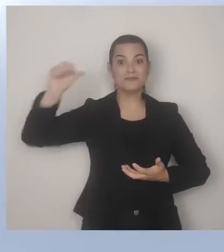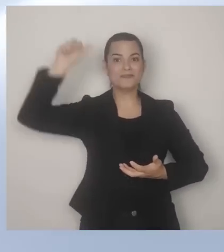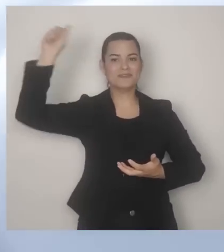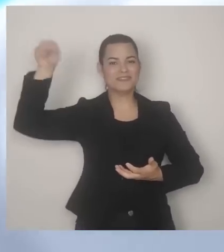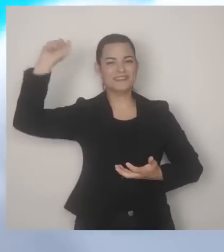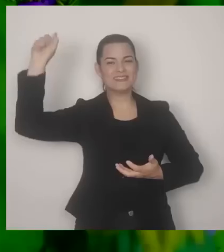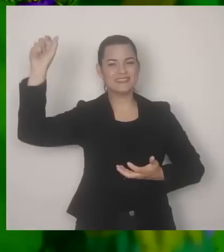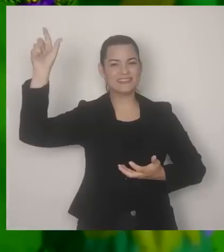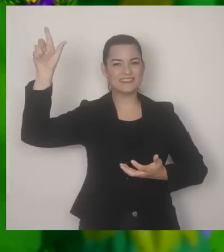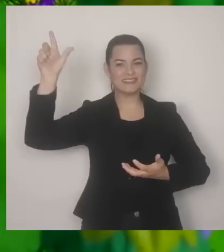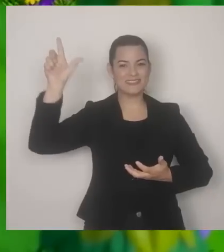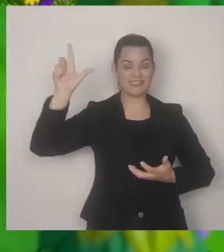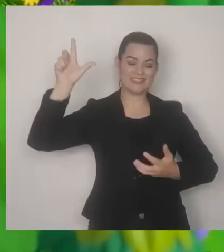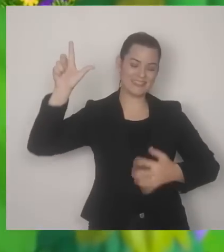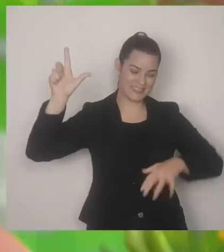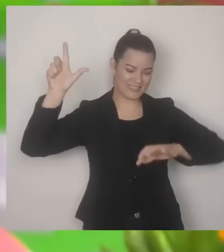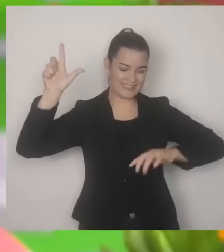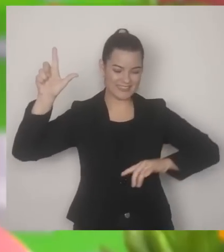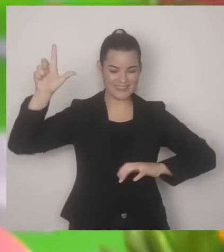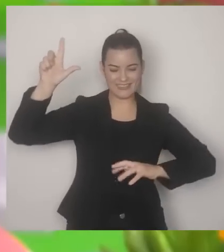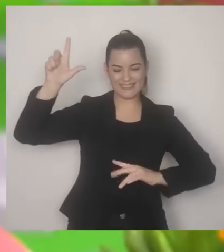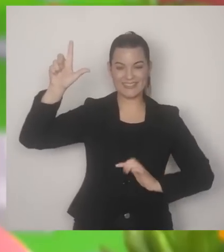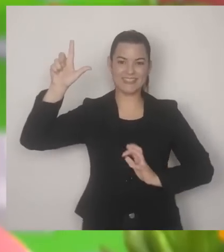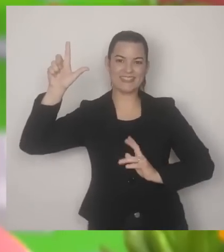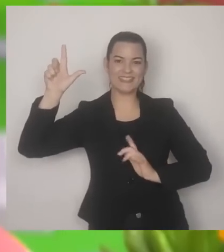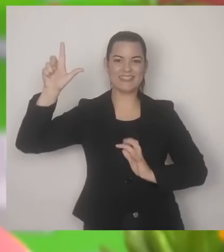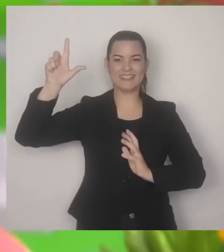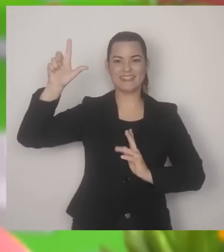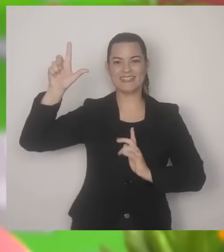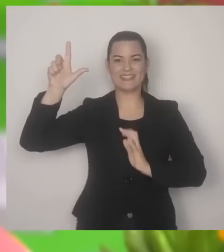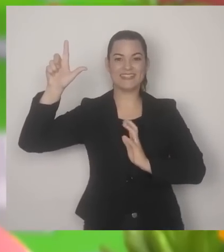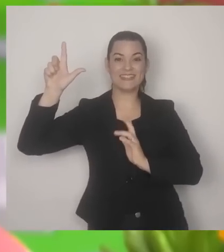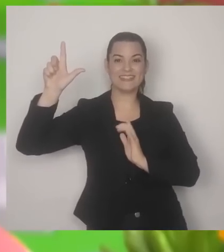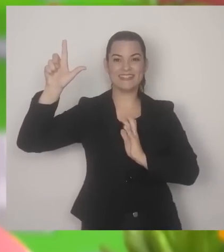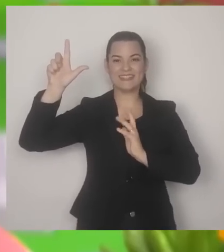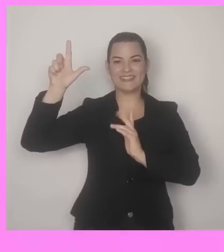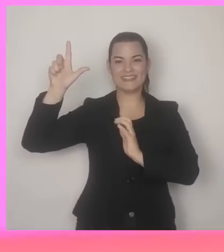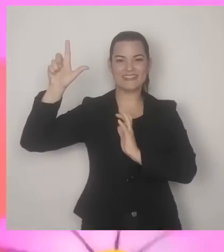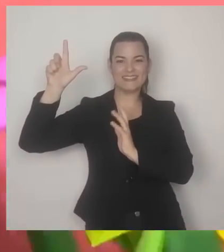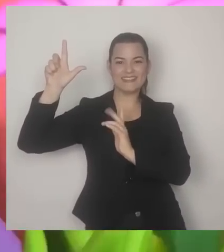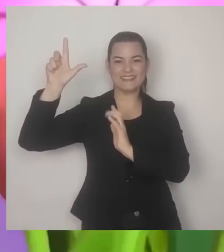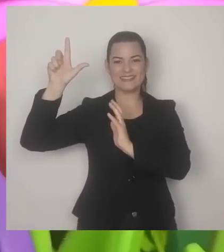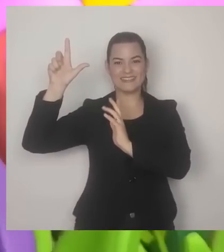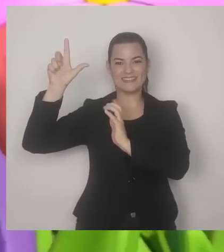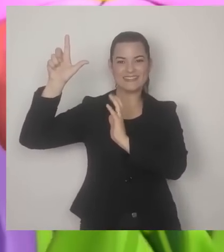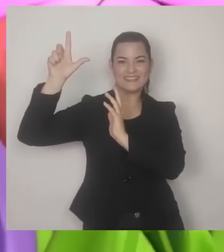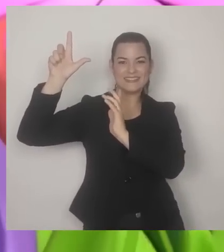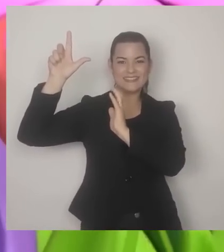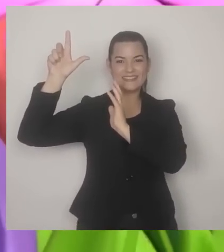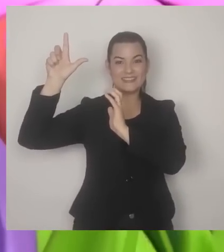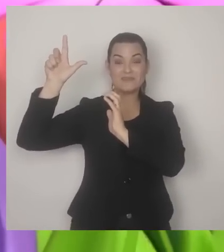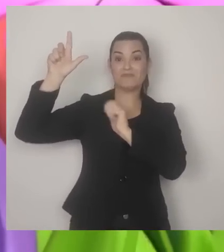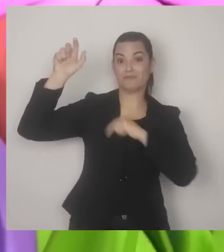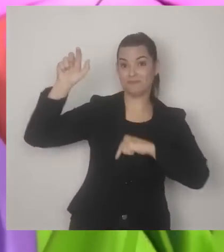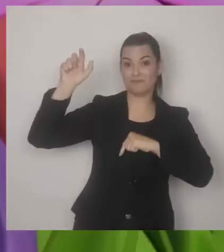passou a chuva, o sol já vem surgindo, e a Dona Aranha na parede vai